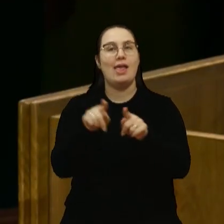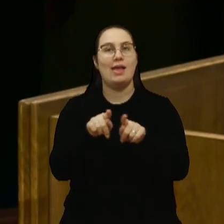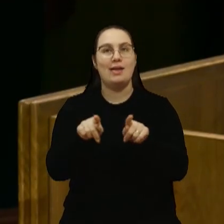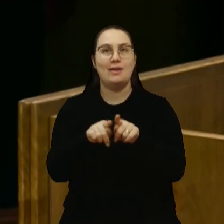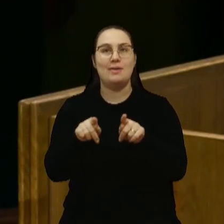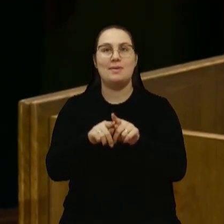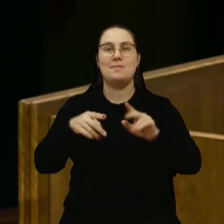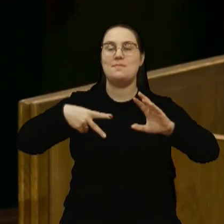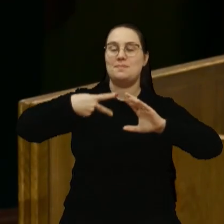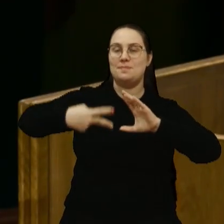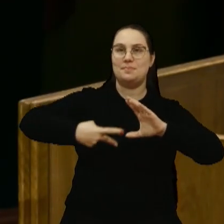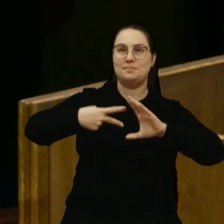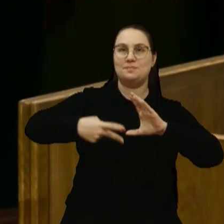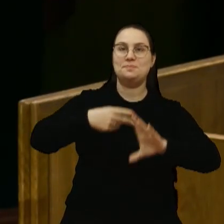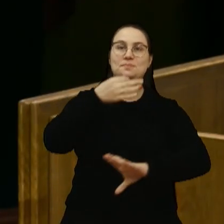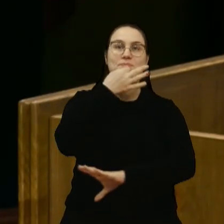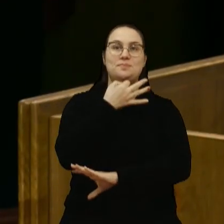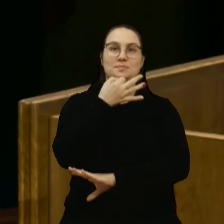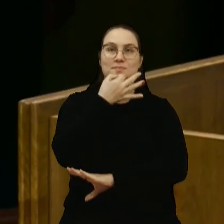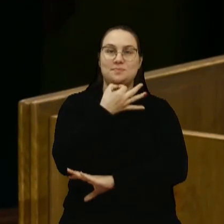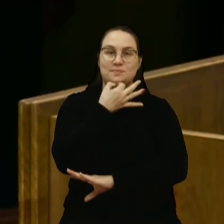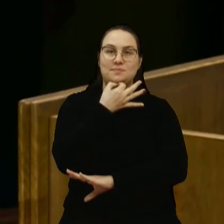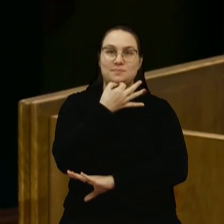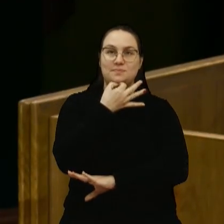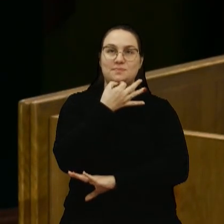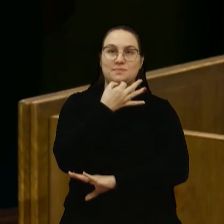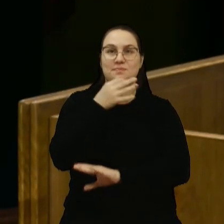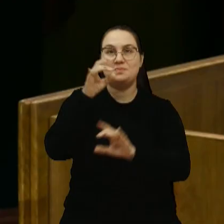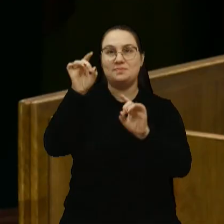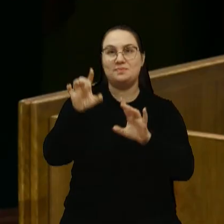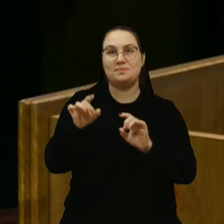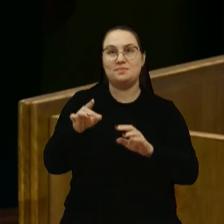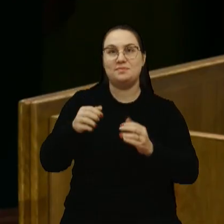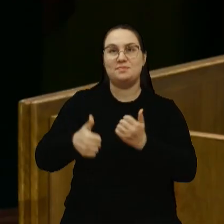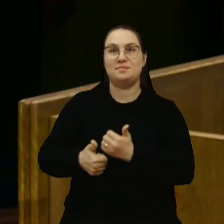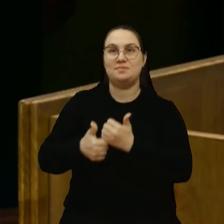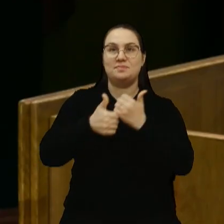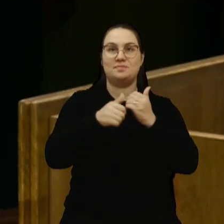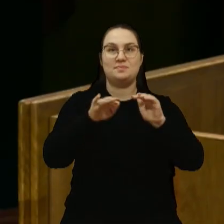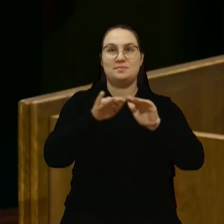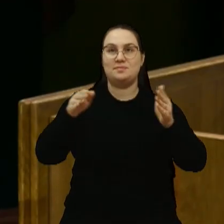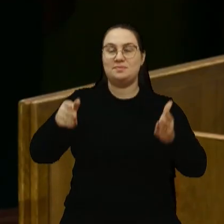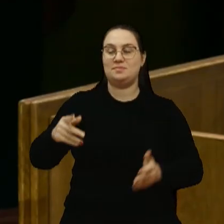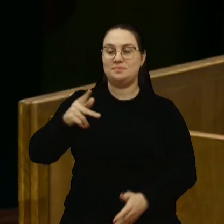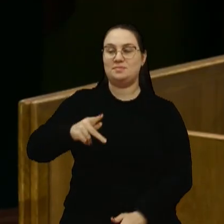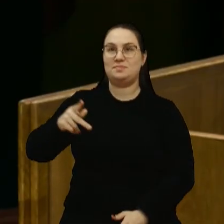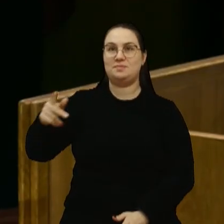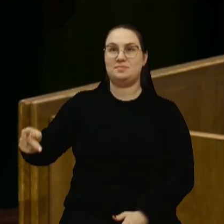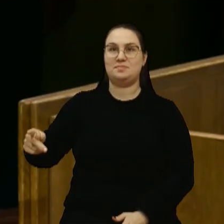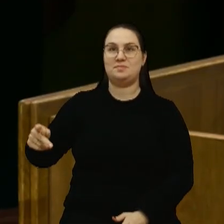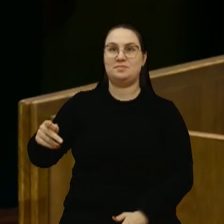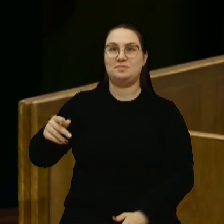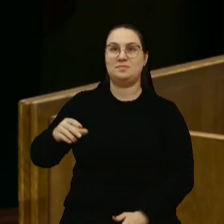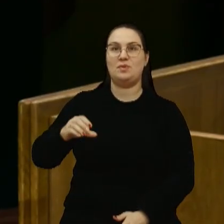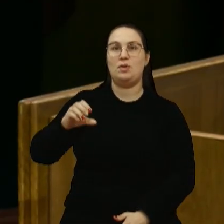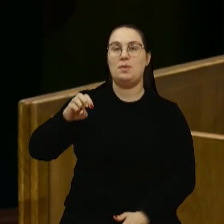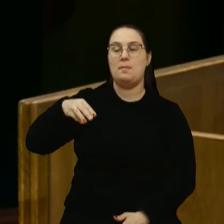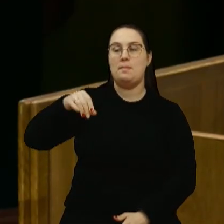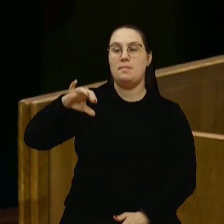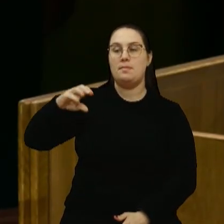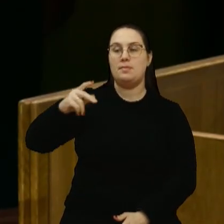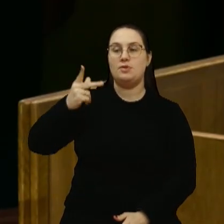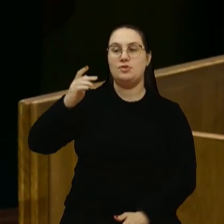à Câmara dos Vereadores de Caxias do Sul, em especial ao assessor de bancada do PP, o senhor Michel Sonda,